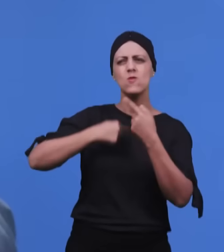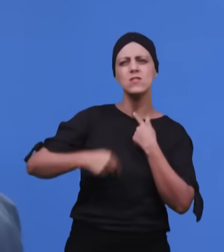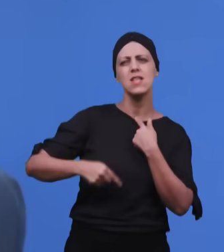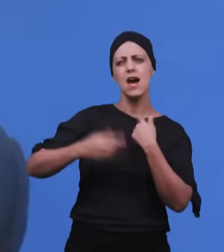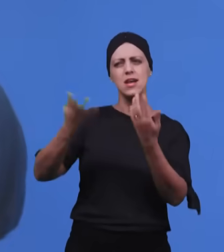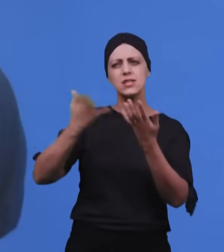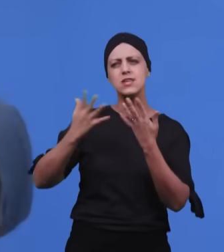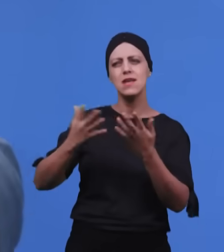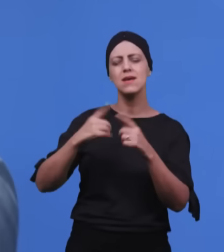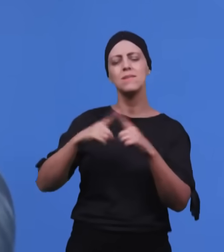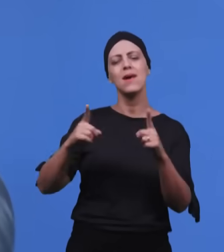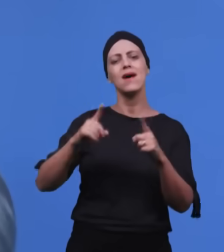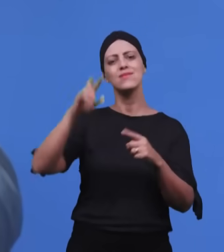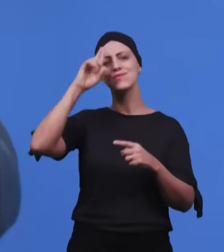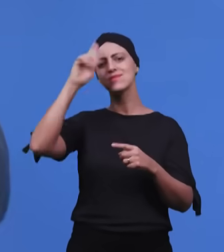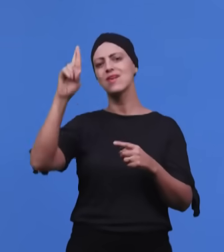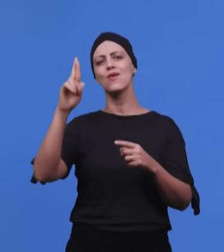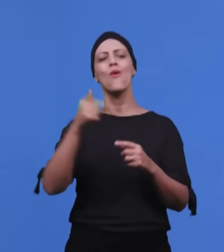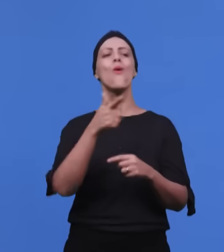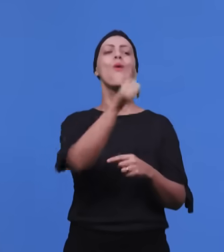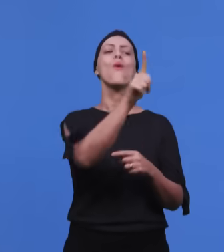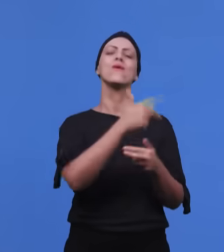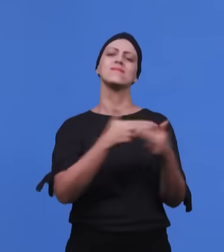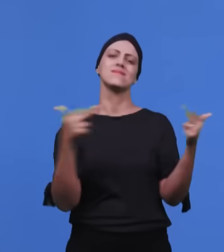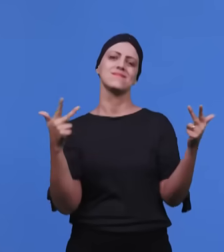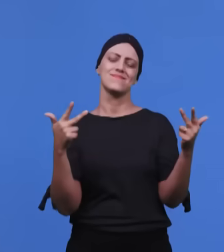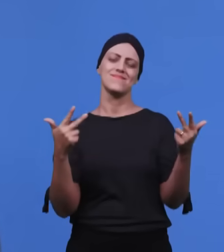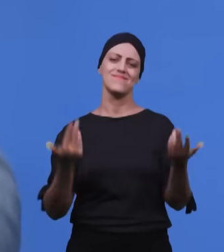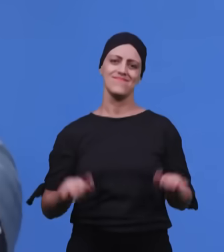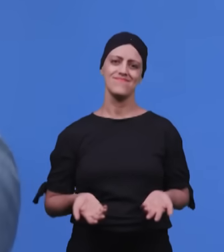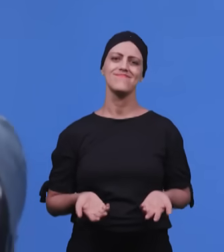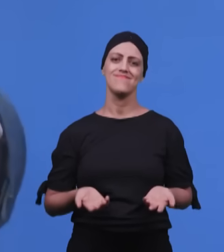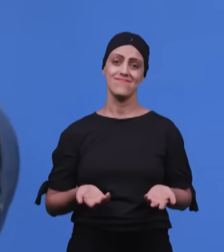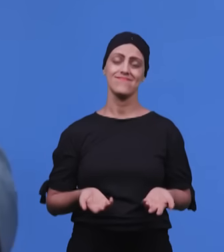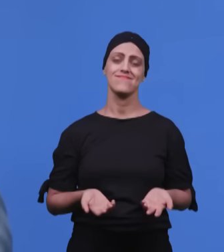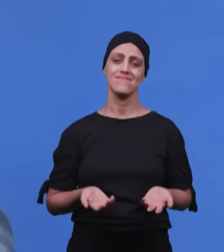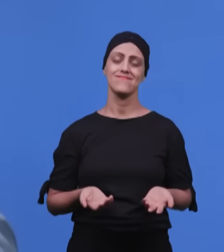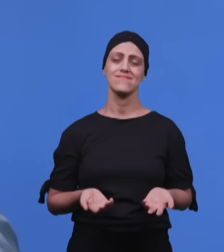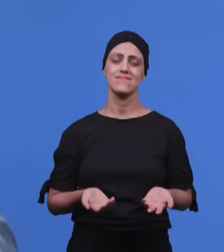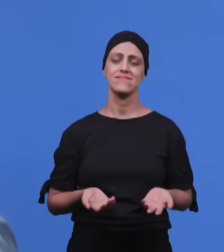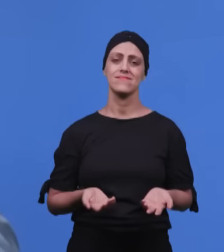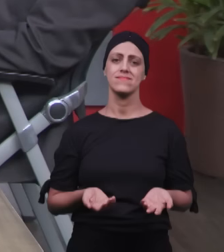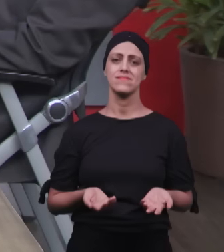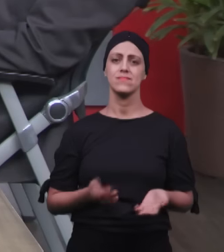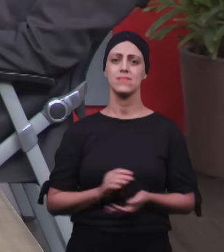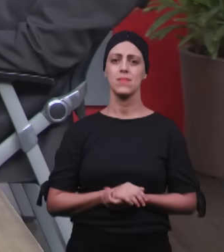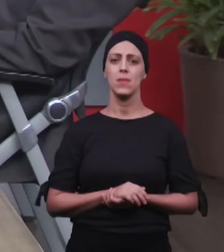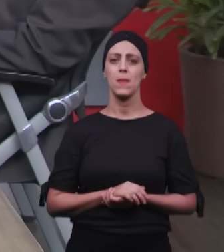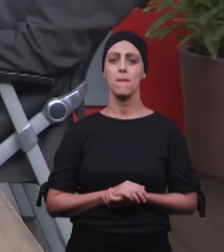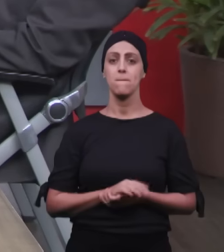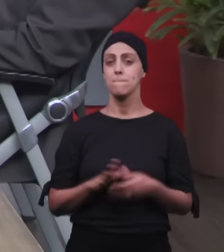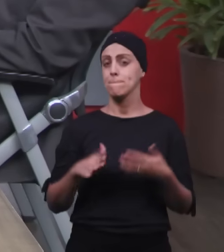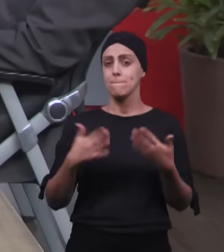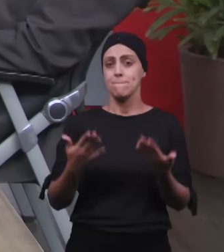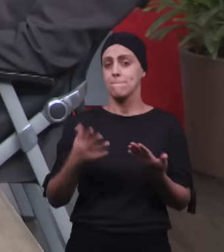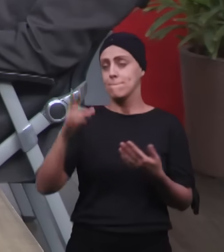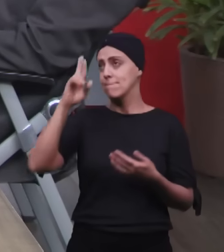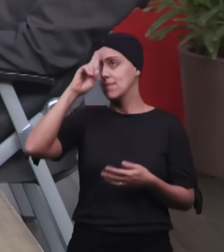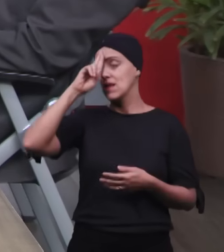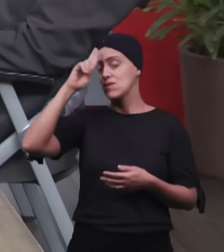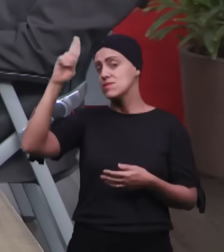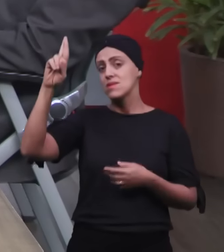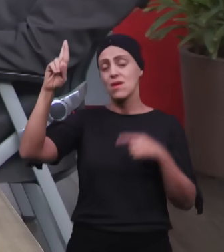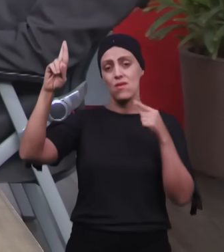que você queria tudo para sua vida mas para o senhor não era a caminho quem sabe exatamente quem sabe